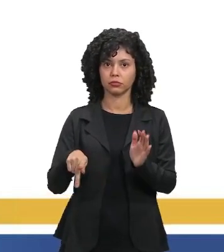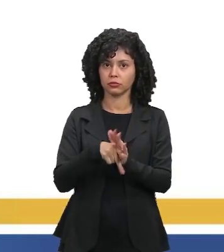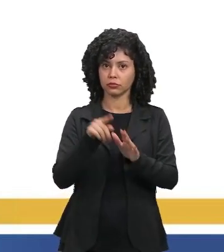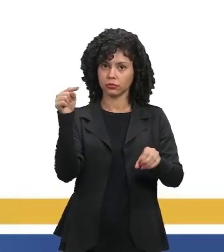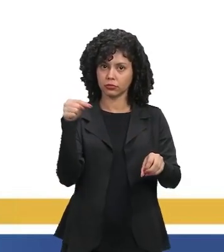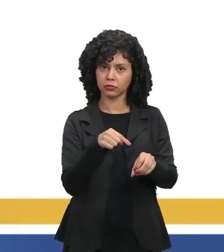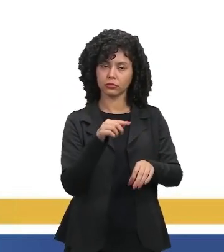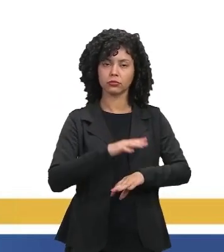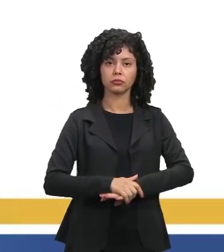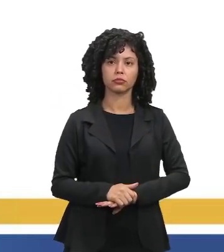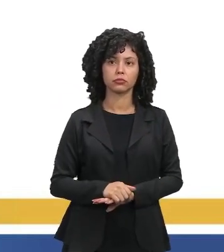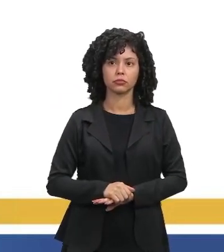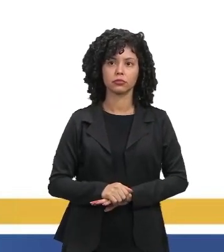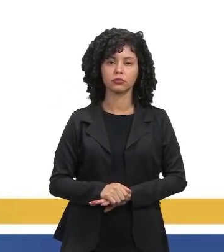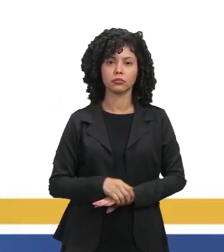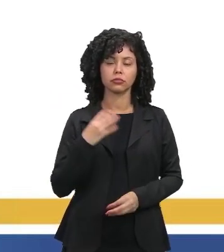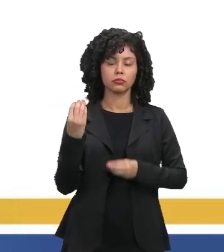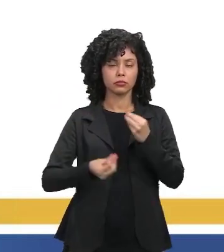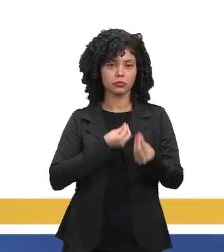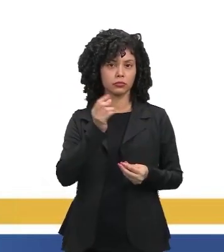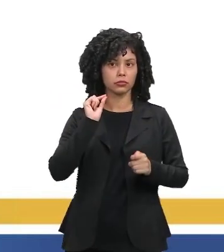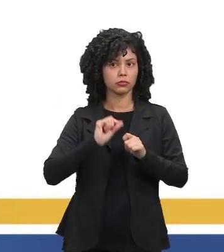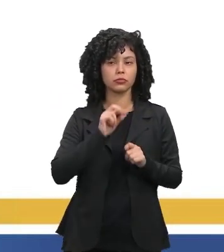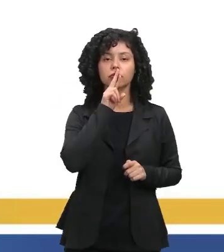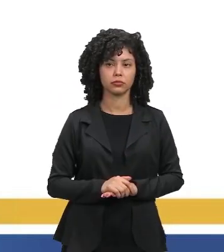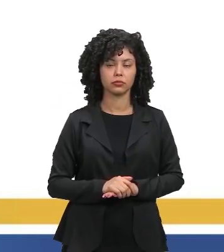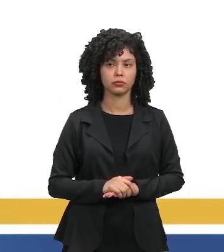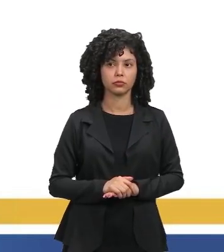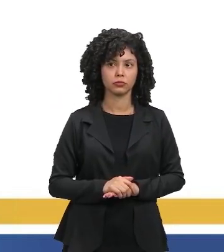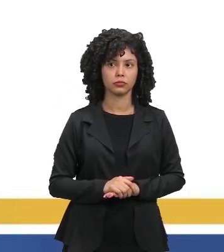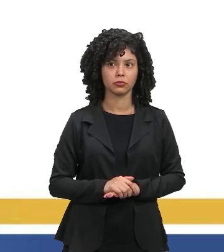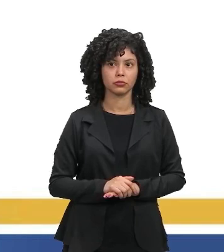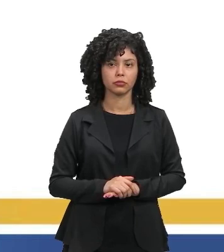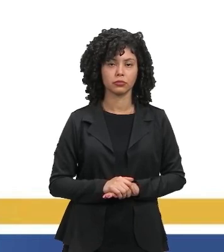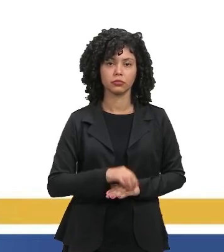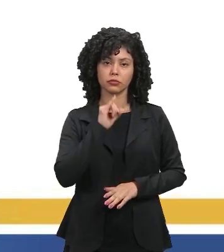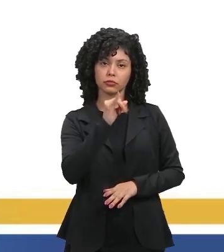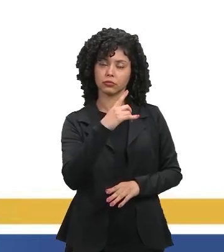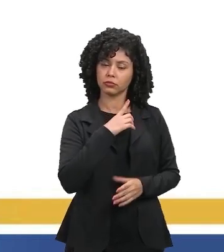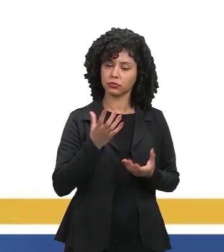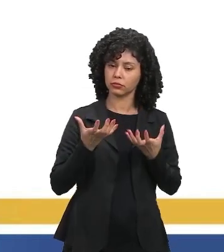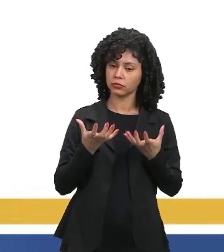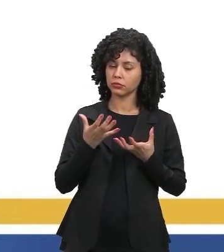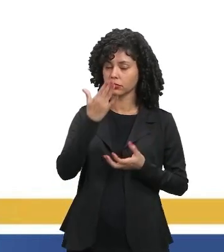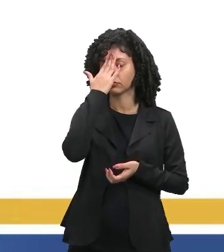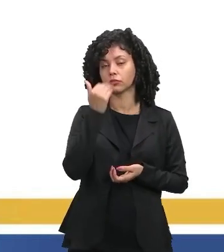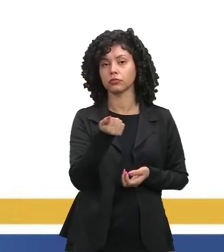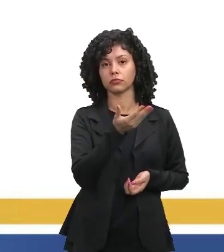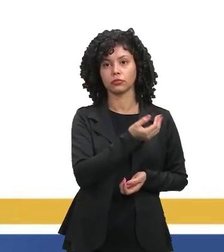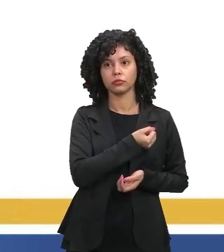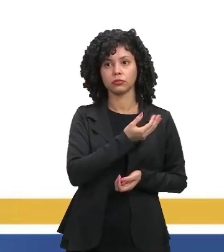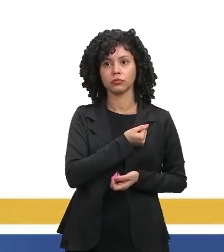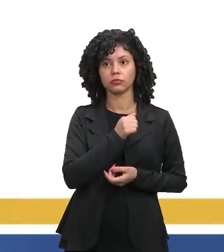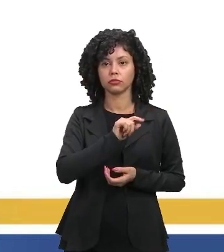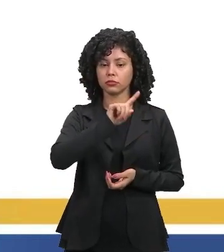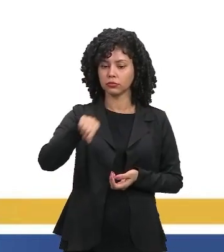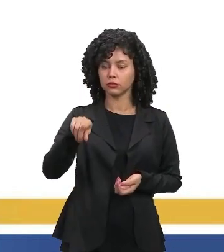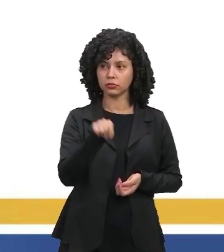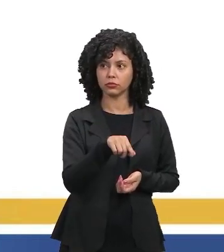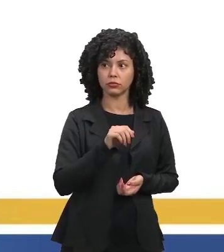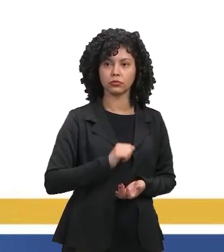tá? Então, como é que eu faria esse cálculo? Se eu quisesse saber, por exemplo, o número de nêutrons do